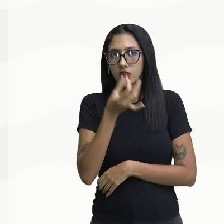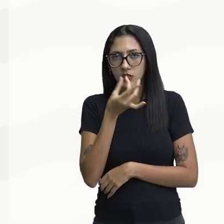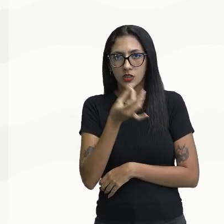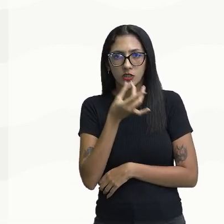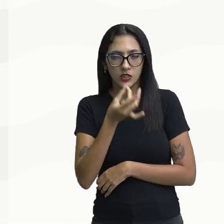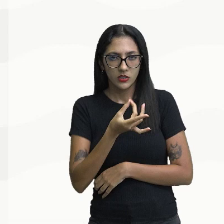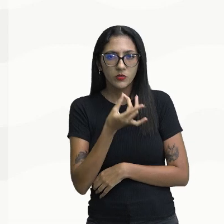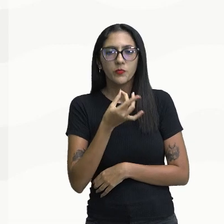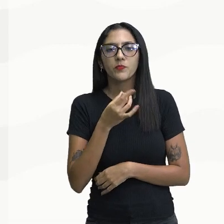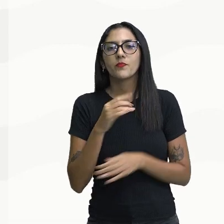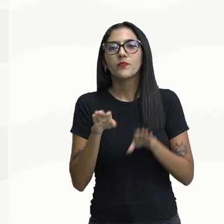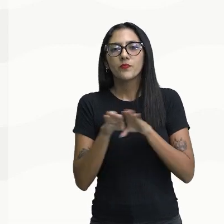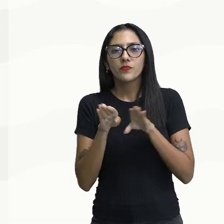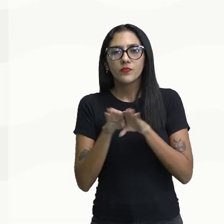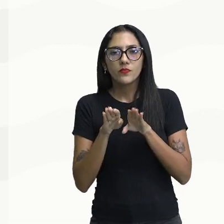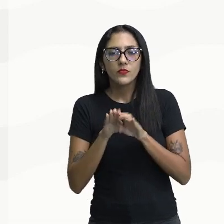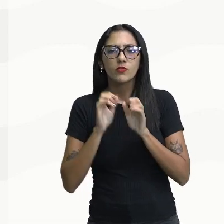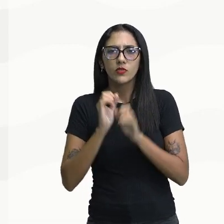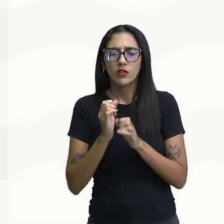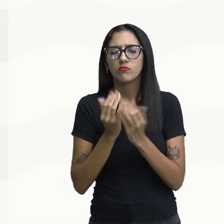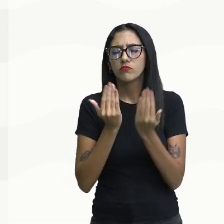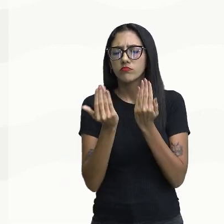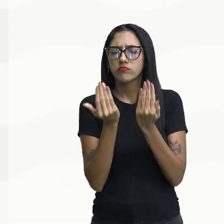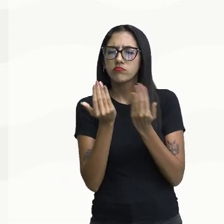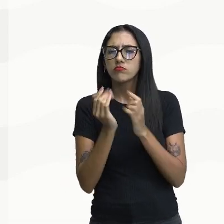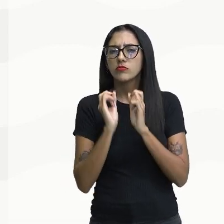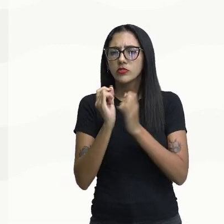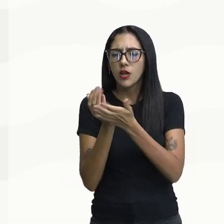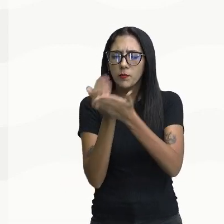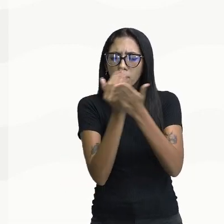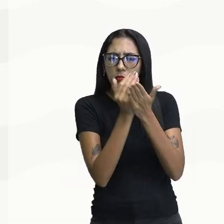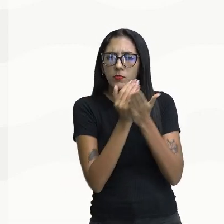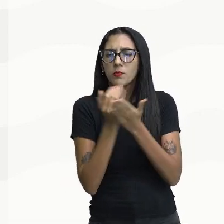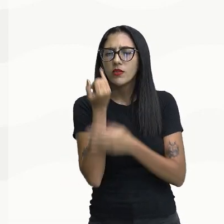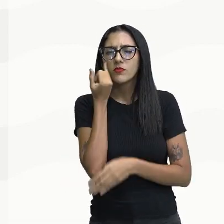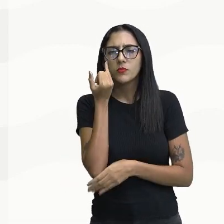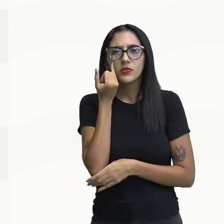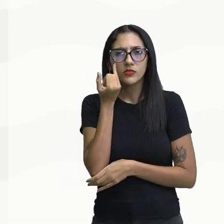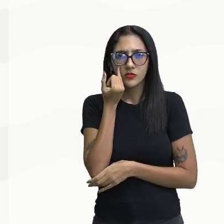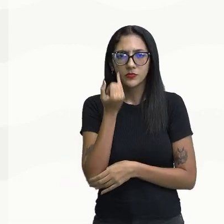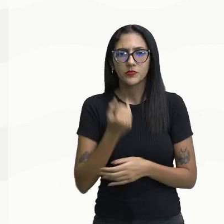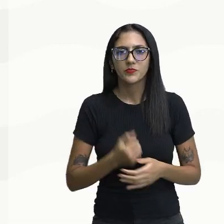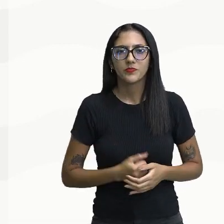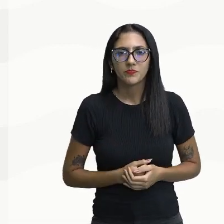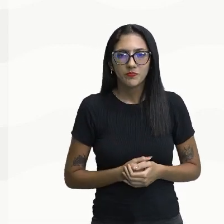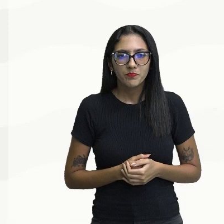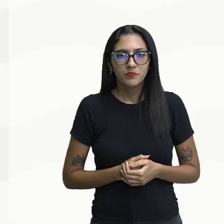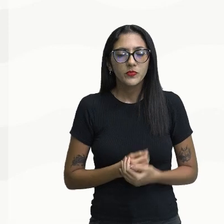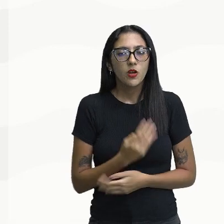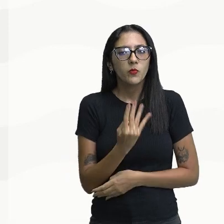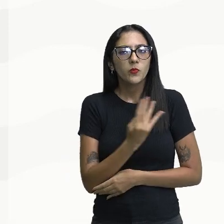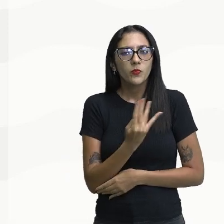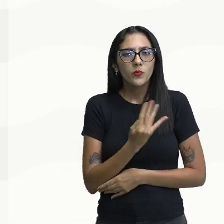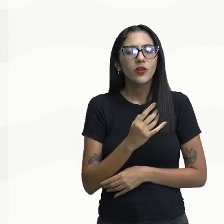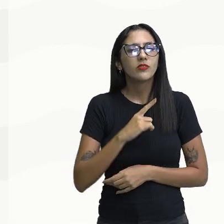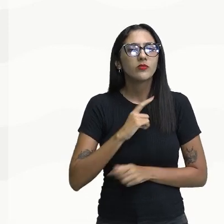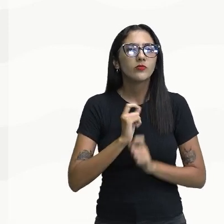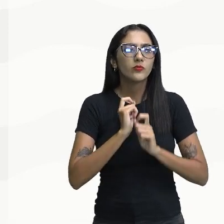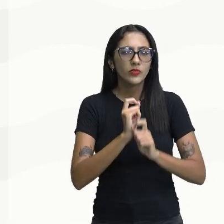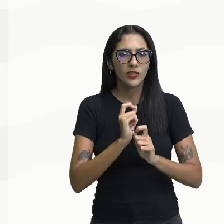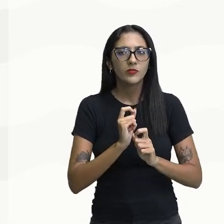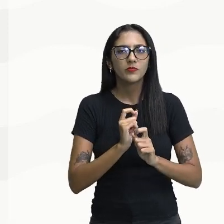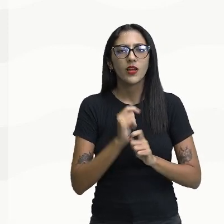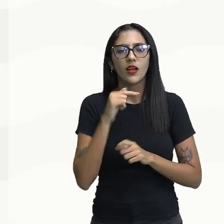da coleta de dados e você compara isso com os dados científicos. E, por último, nós estamos